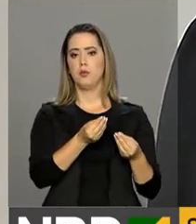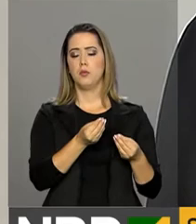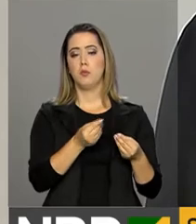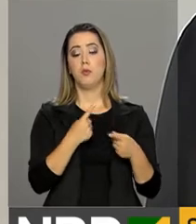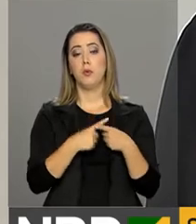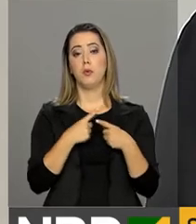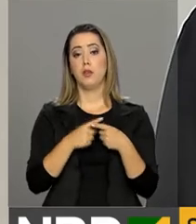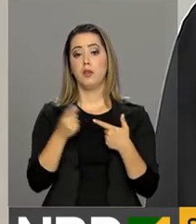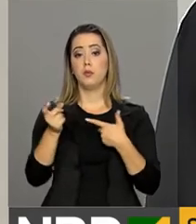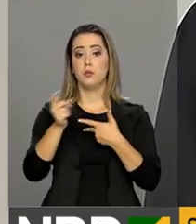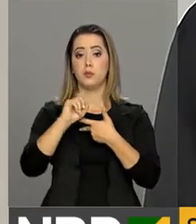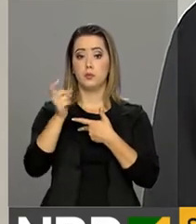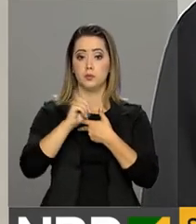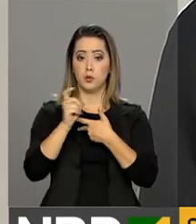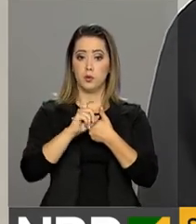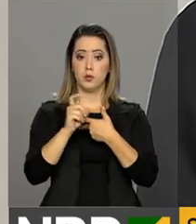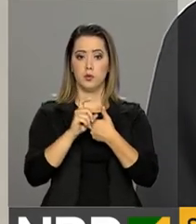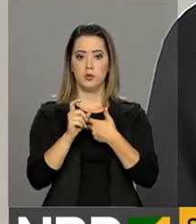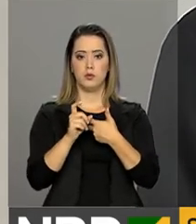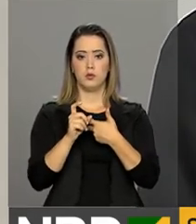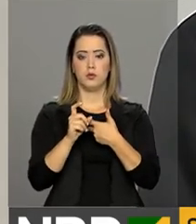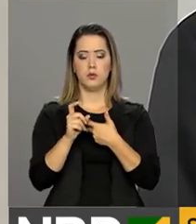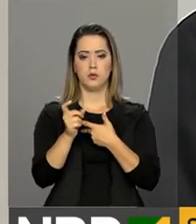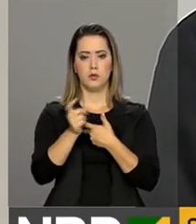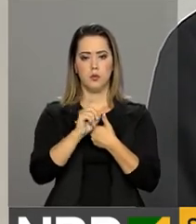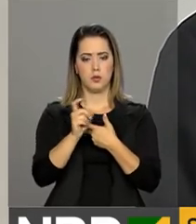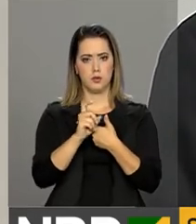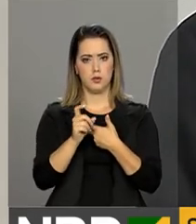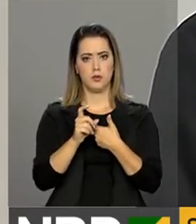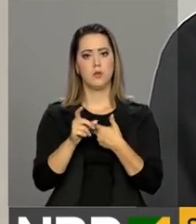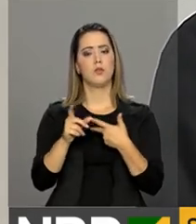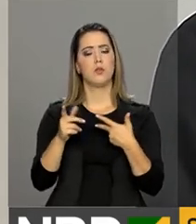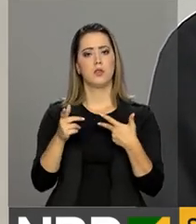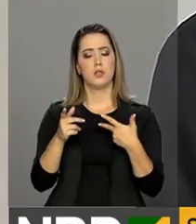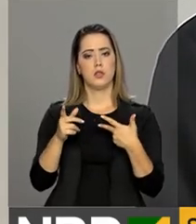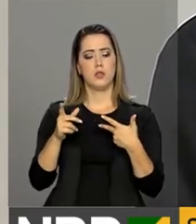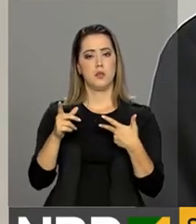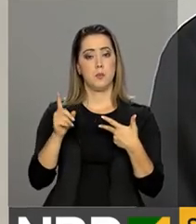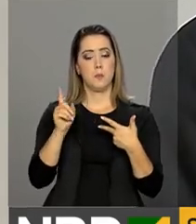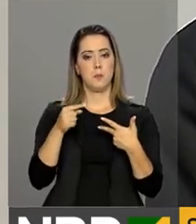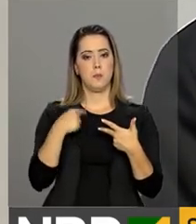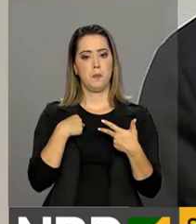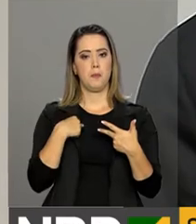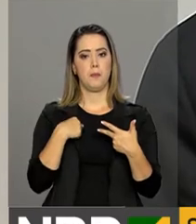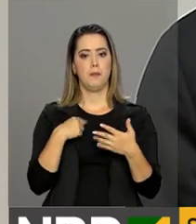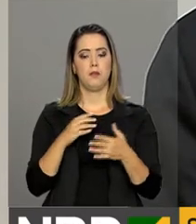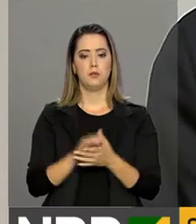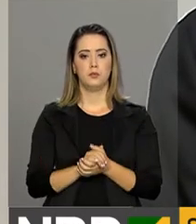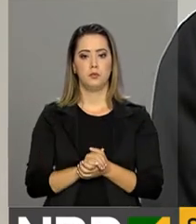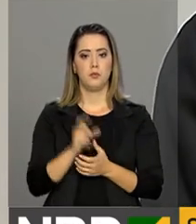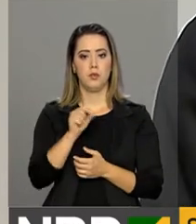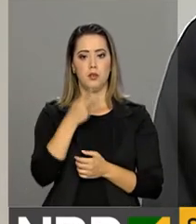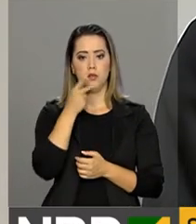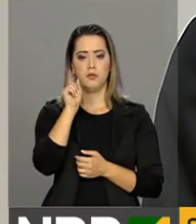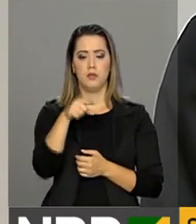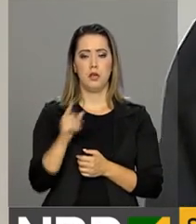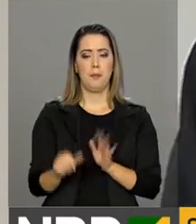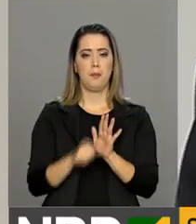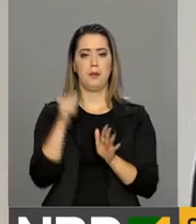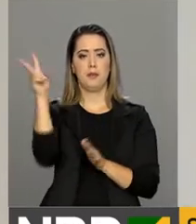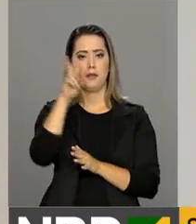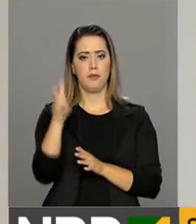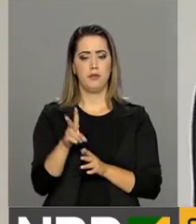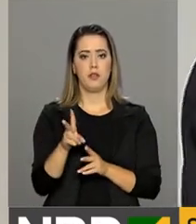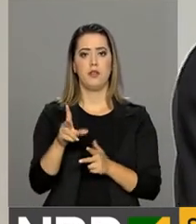brasil de qualquer maneira sem embargo eu considerar o legislativo é a primeira vez que aconteceu isso no brasil o